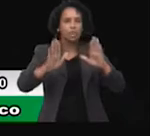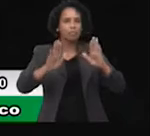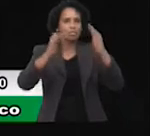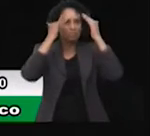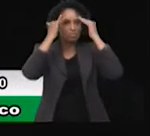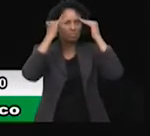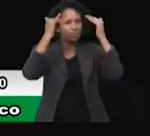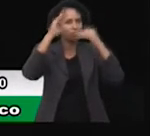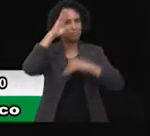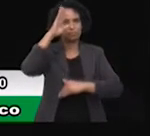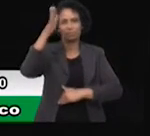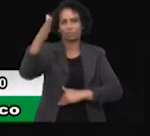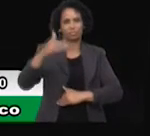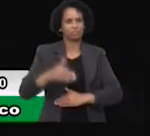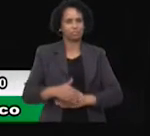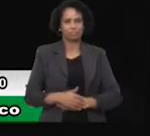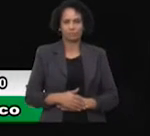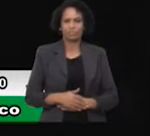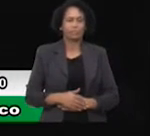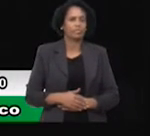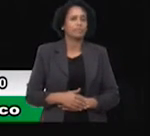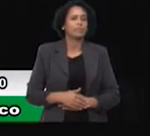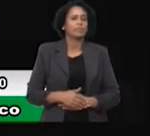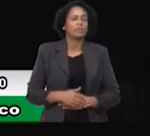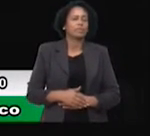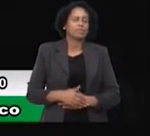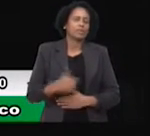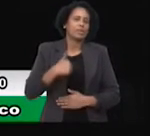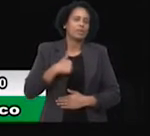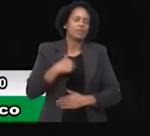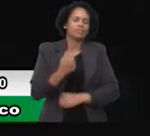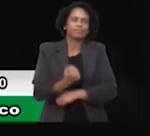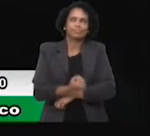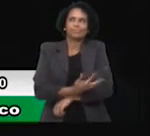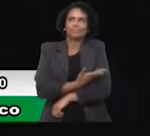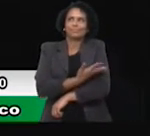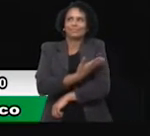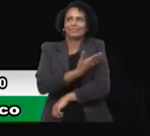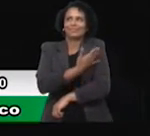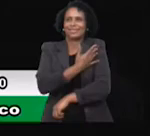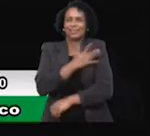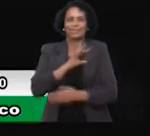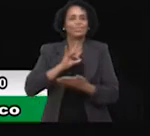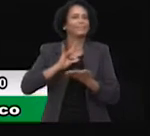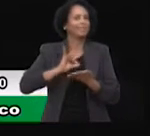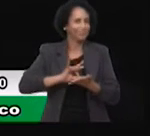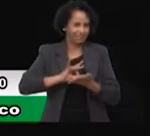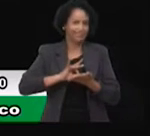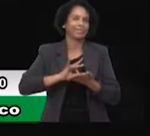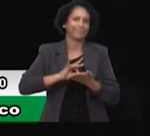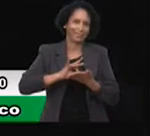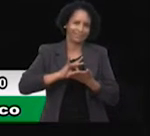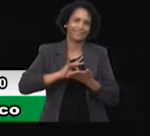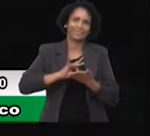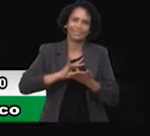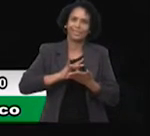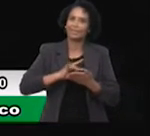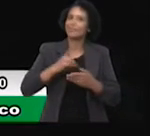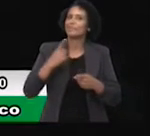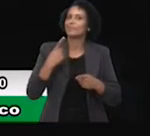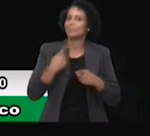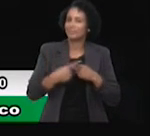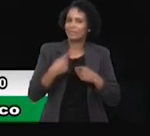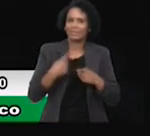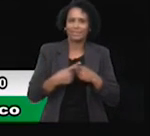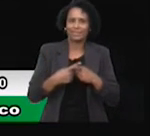sempre tem que prevalecer. E por isso, assim, eu fico emocionada de verdade mesmo nessa última sessão desse ano, porque